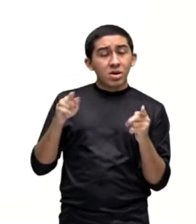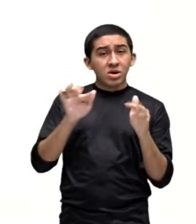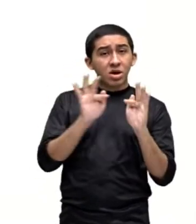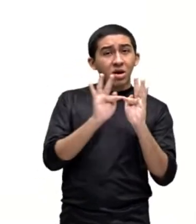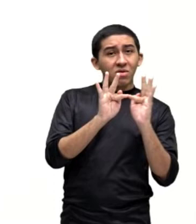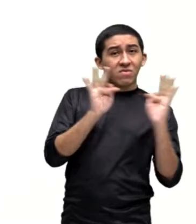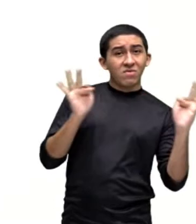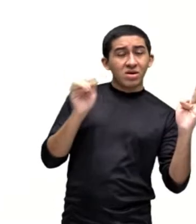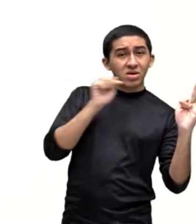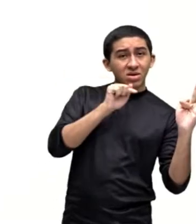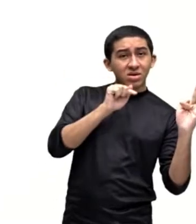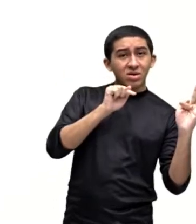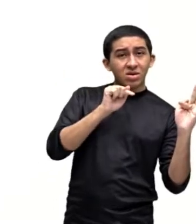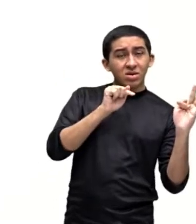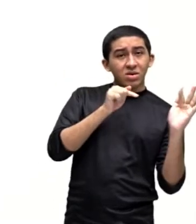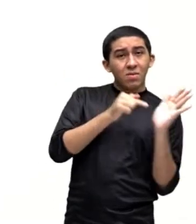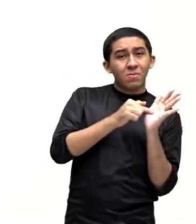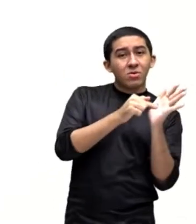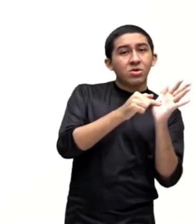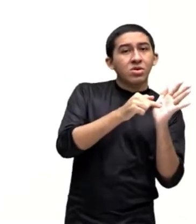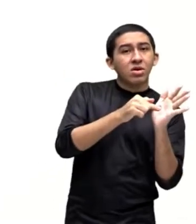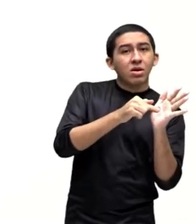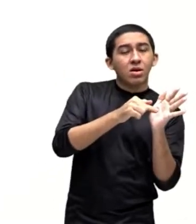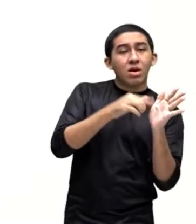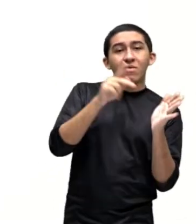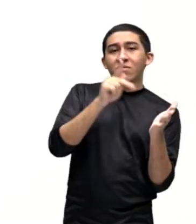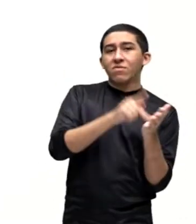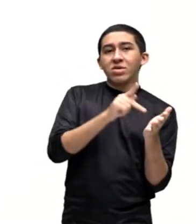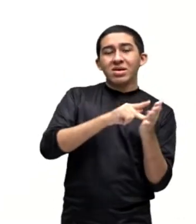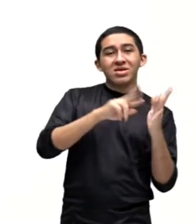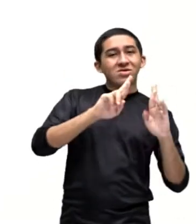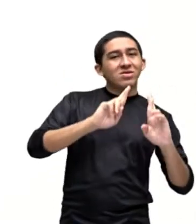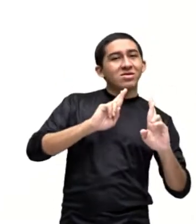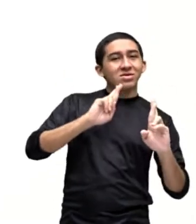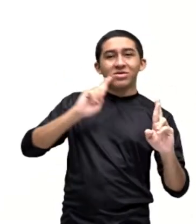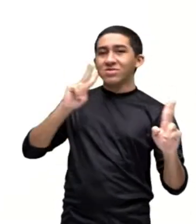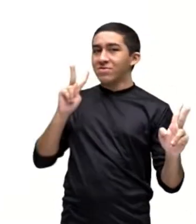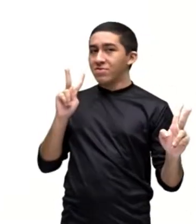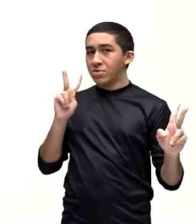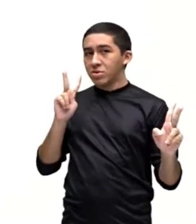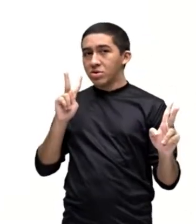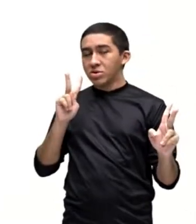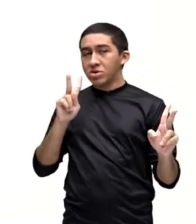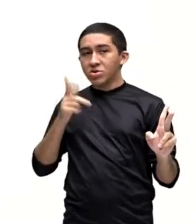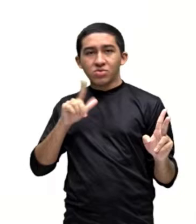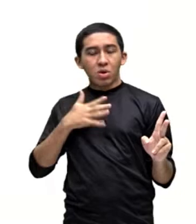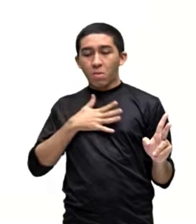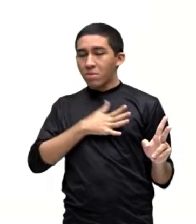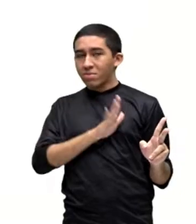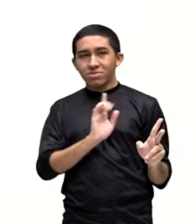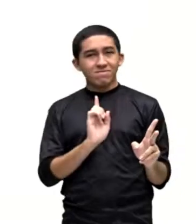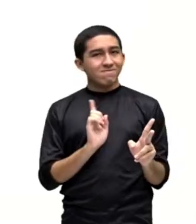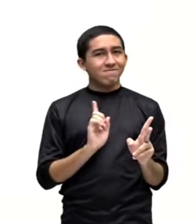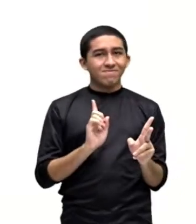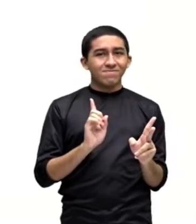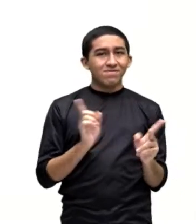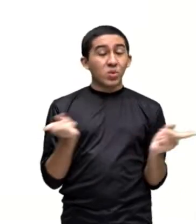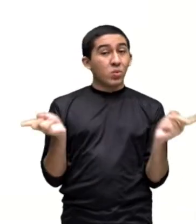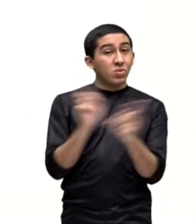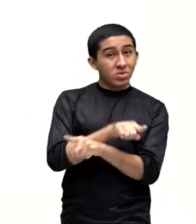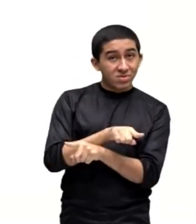nos mostra que, na verdade, a gente está descontente. Na verdade, é o contrário, não